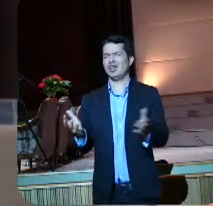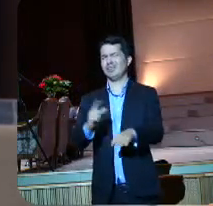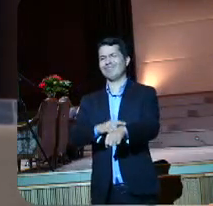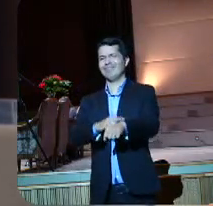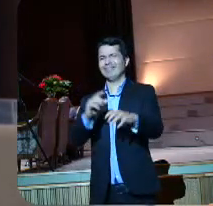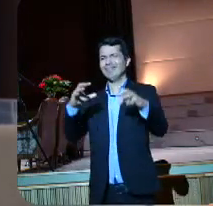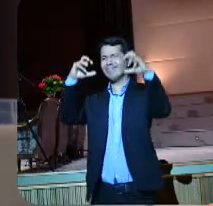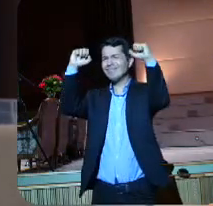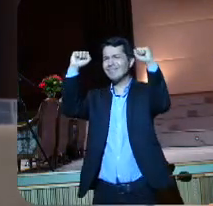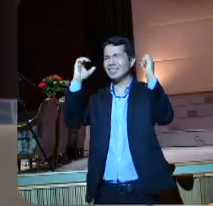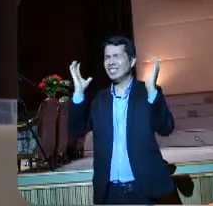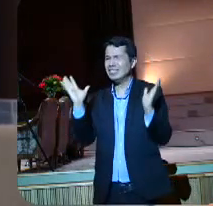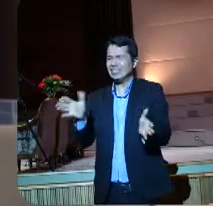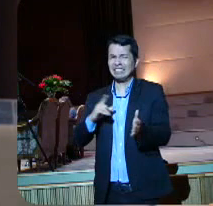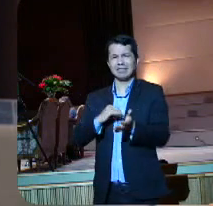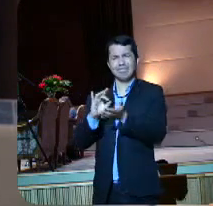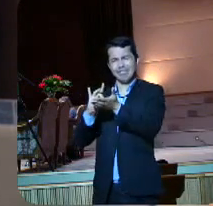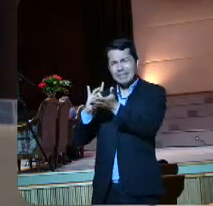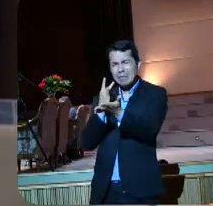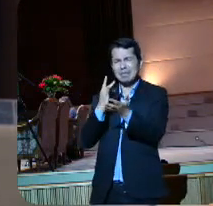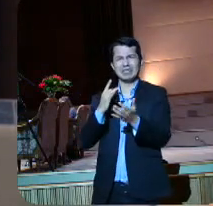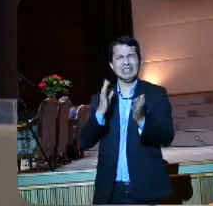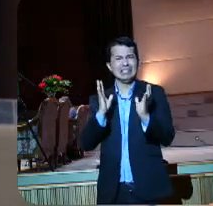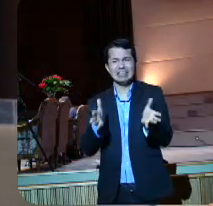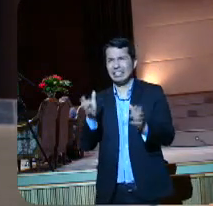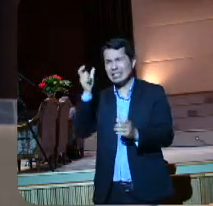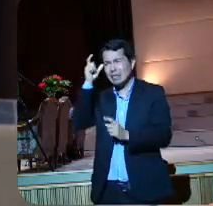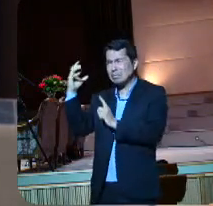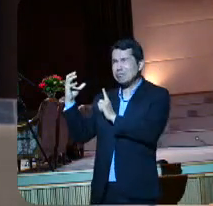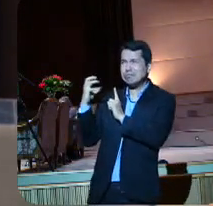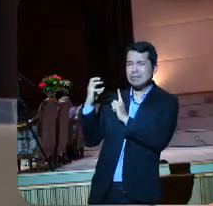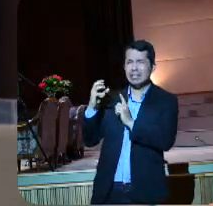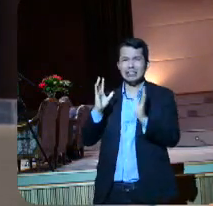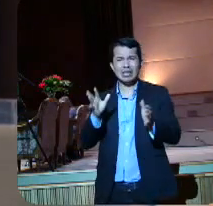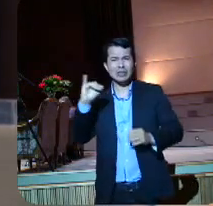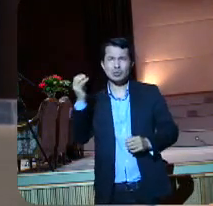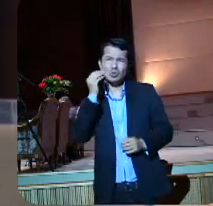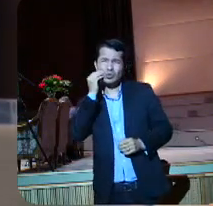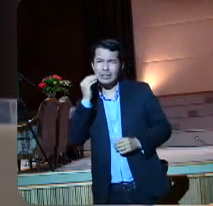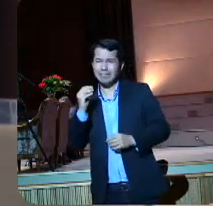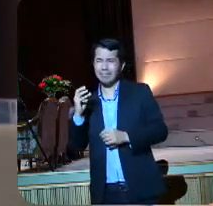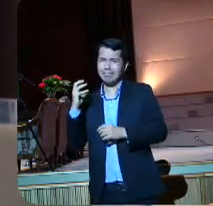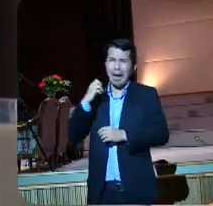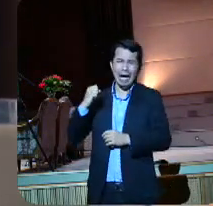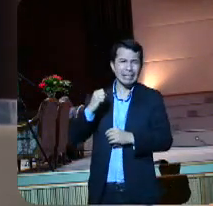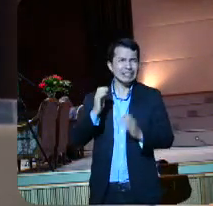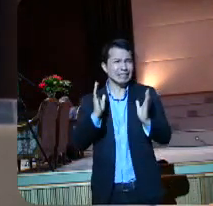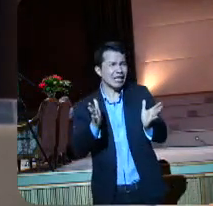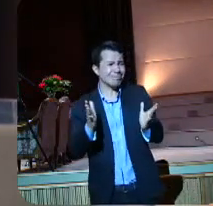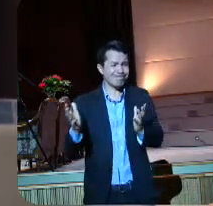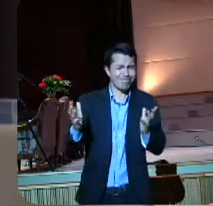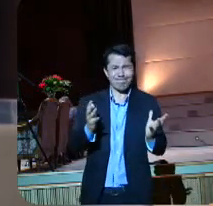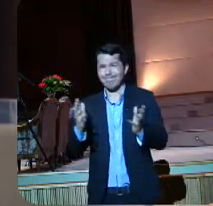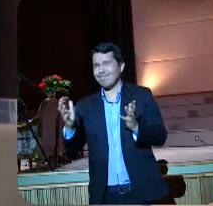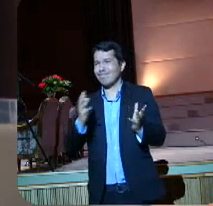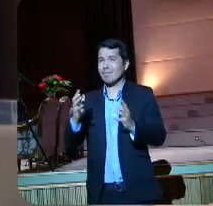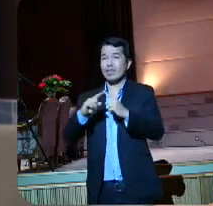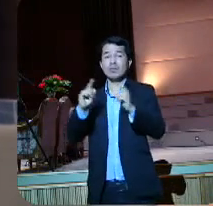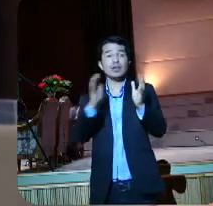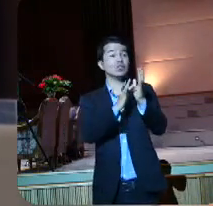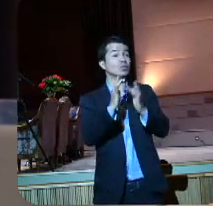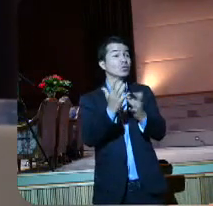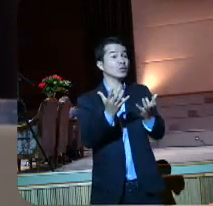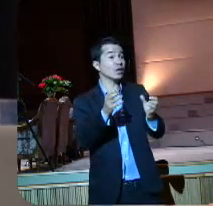mais tempo, o traidor já está chegando, você não tem mais tempo de preparo, a hora do enfrentamento já chegou. Mas o que Jesus queria